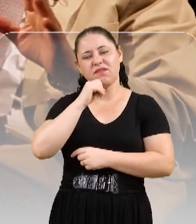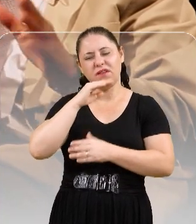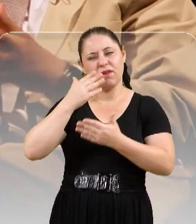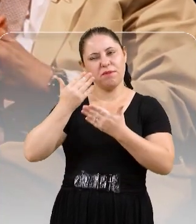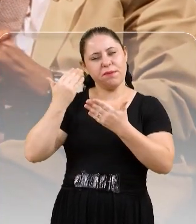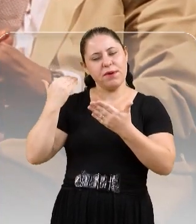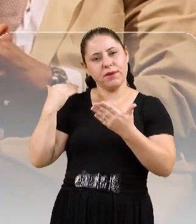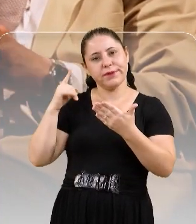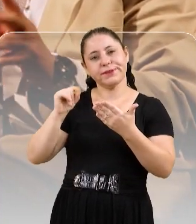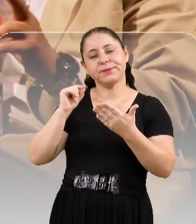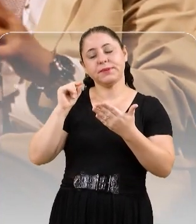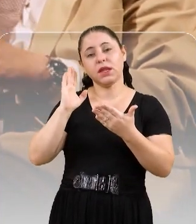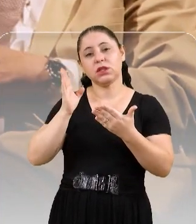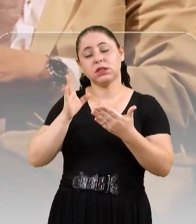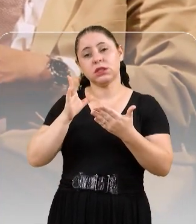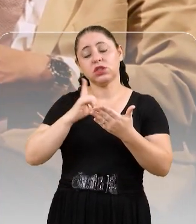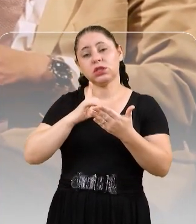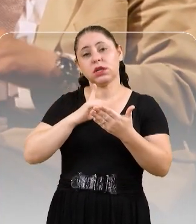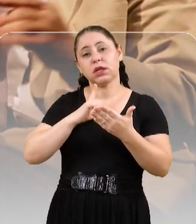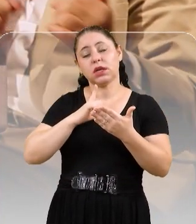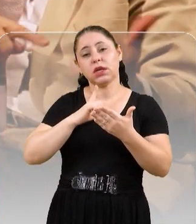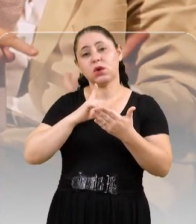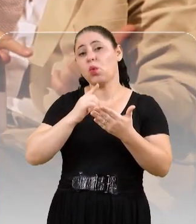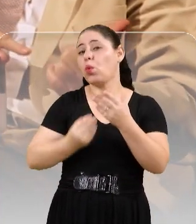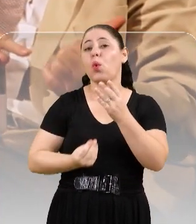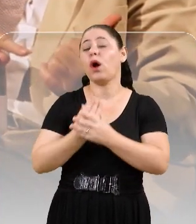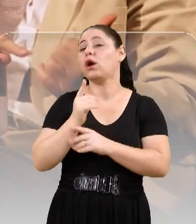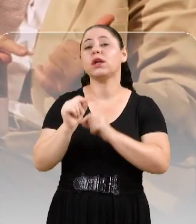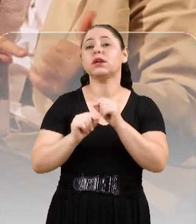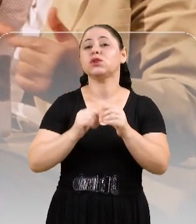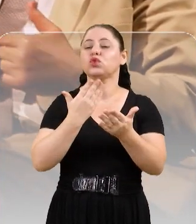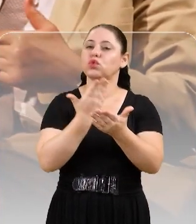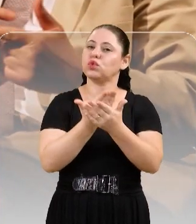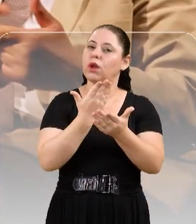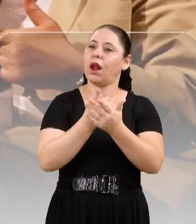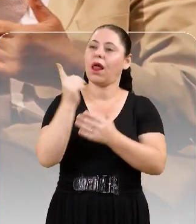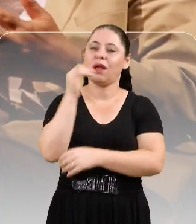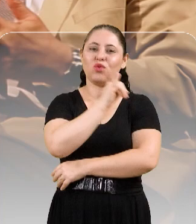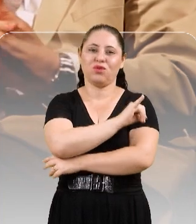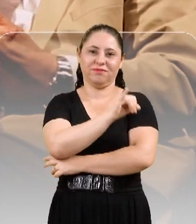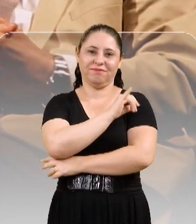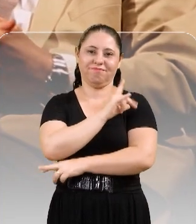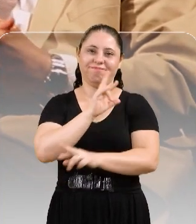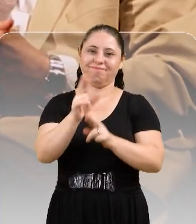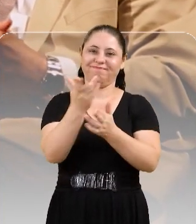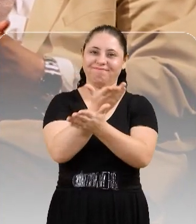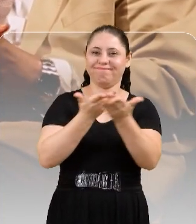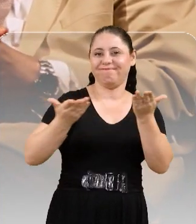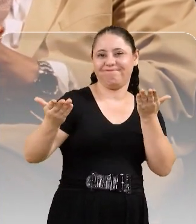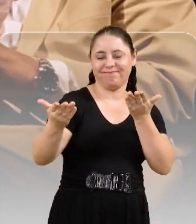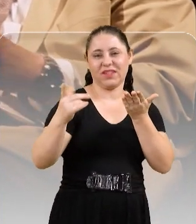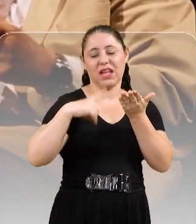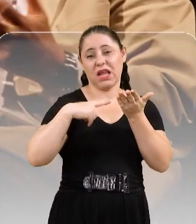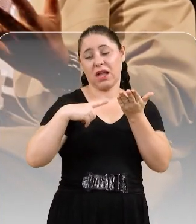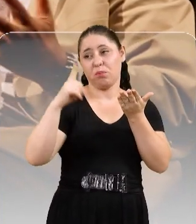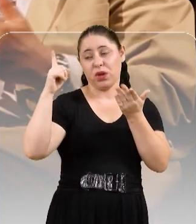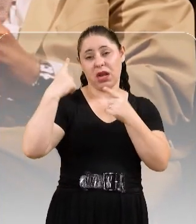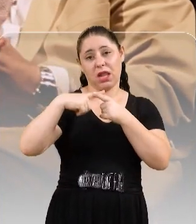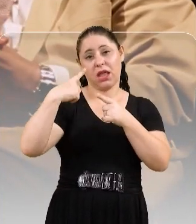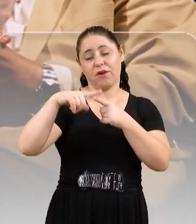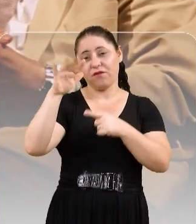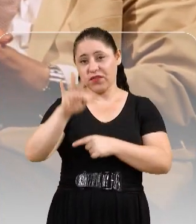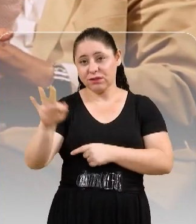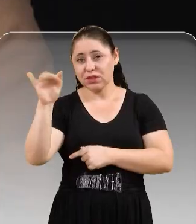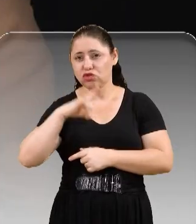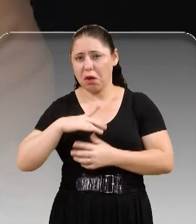mais eradas, né? Elas se formaram no Rio de Janeiro, que era o nosso canal de interlocução em termos de formação